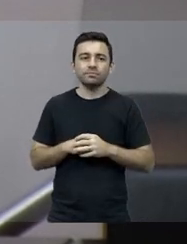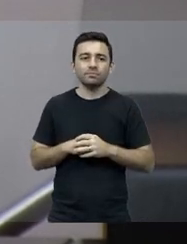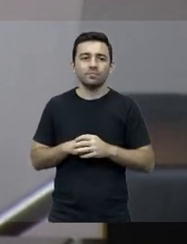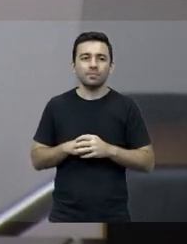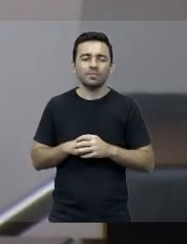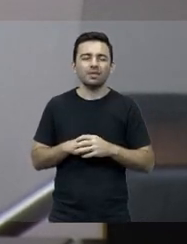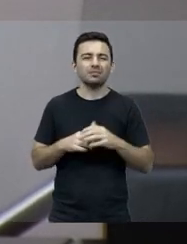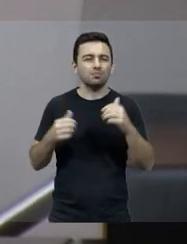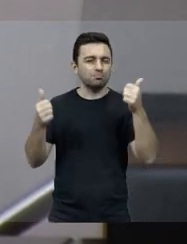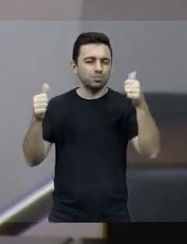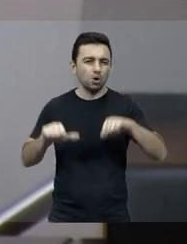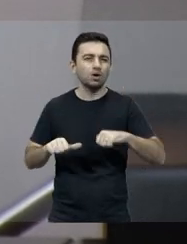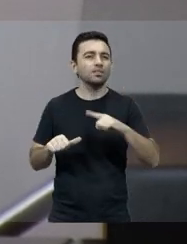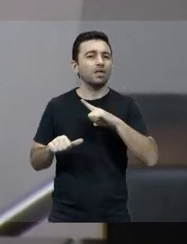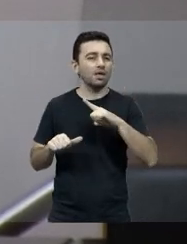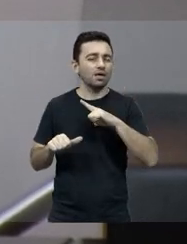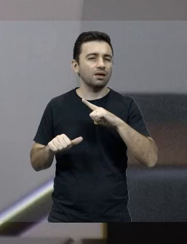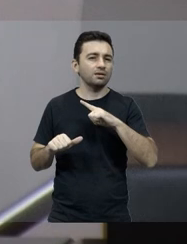nossos códigos penais.